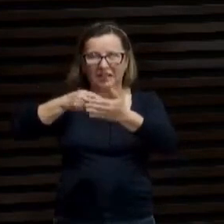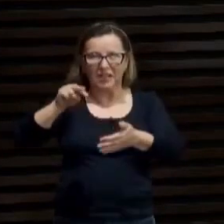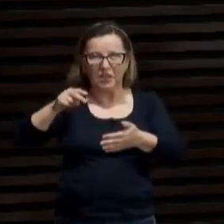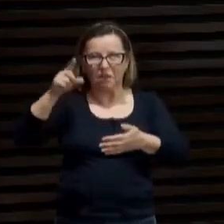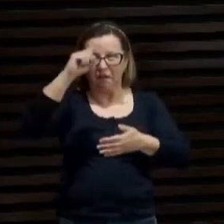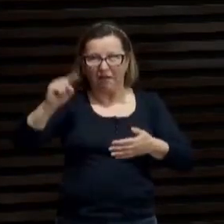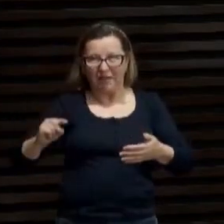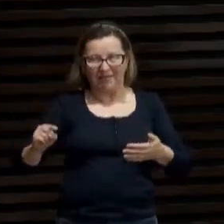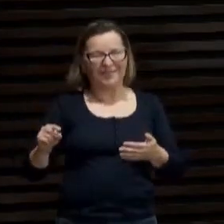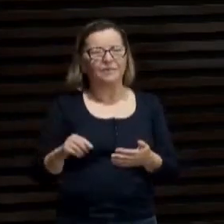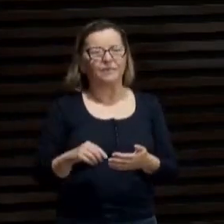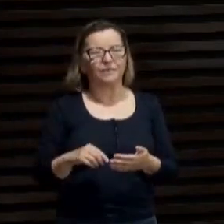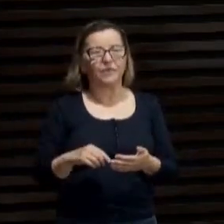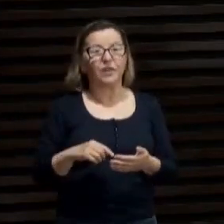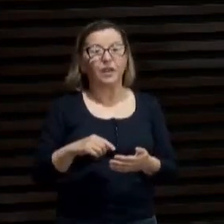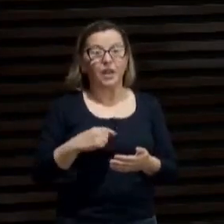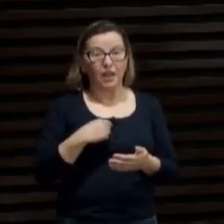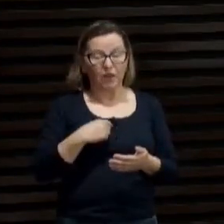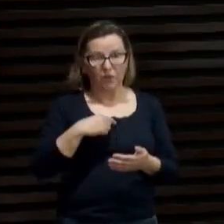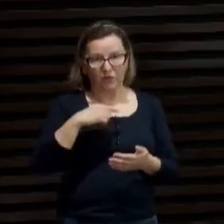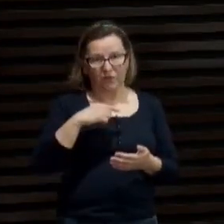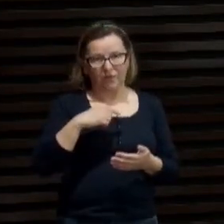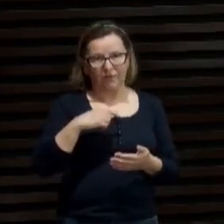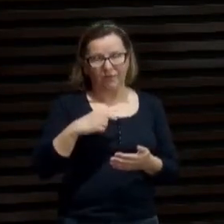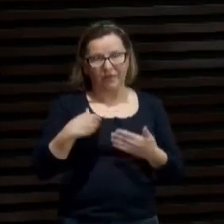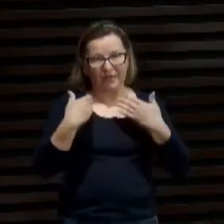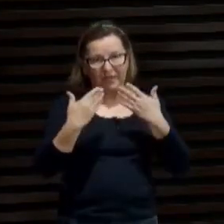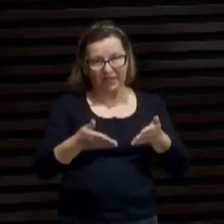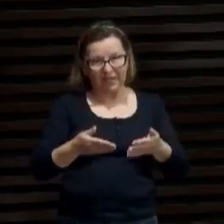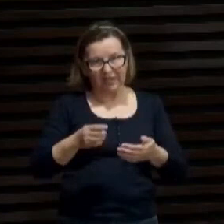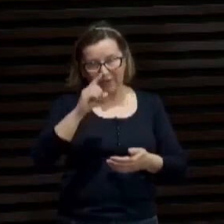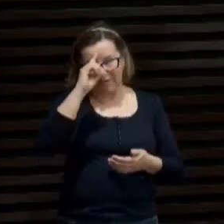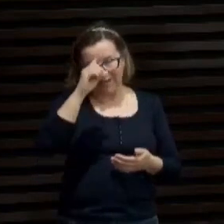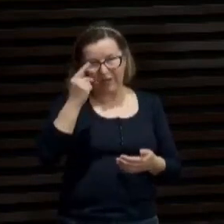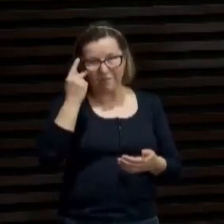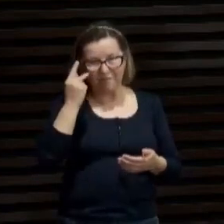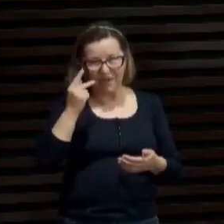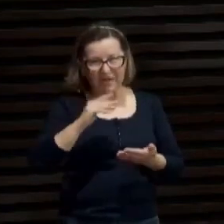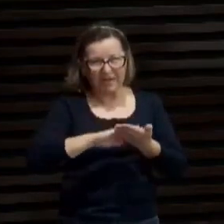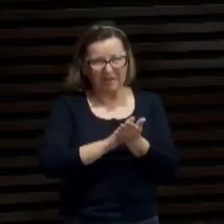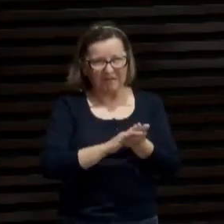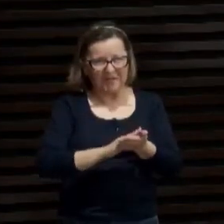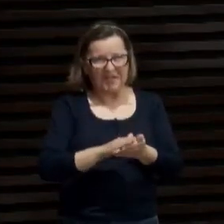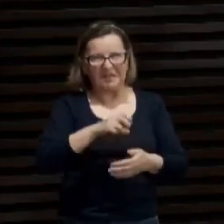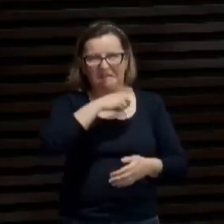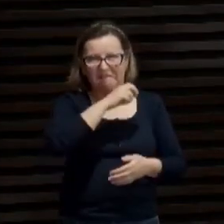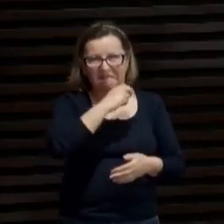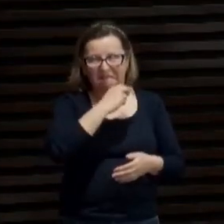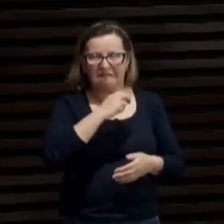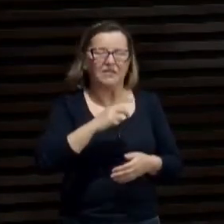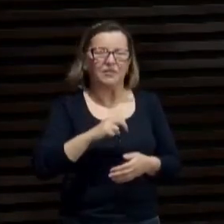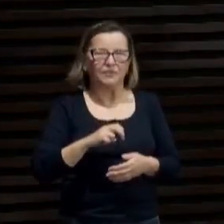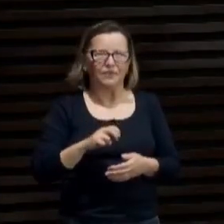para pisar de serpentes e escorpiões e sobre todo o poder do inimigo, e nada, absolutamente, vos causará dano.